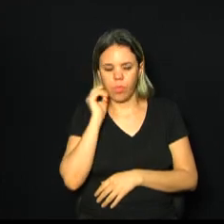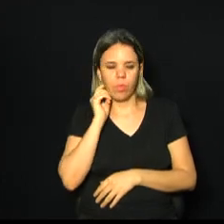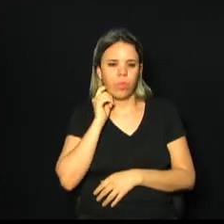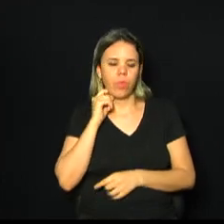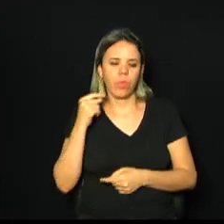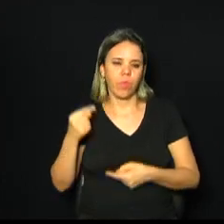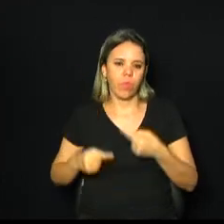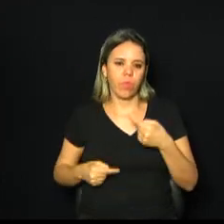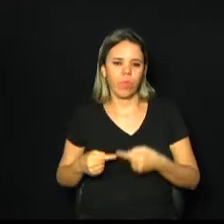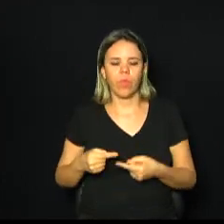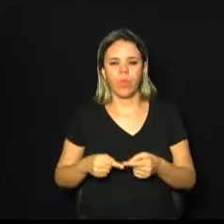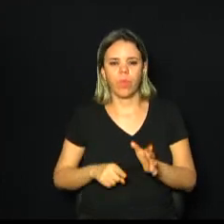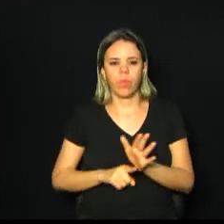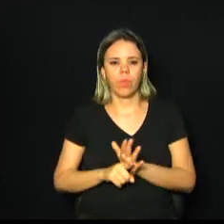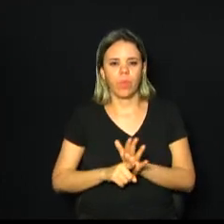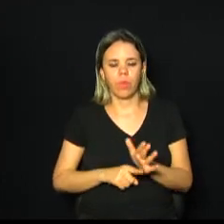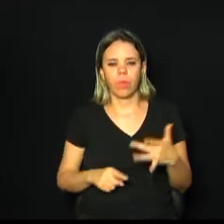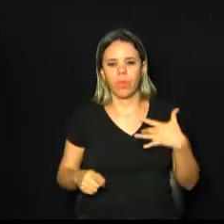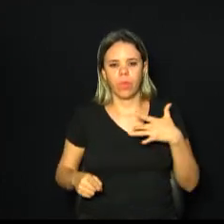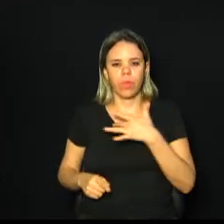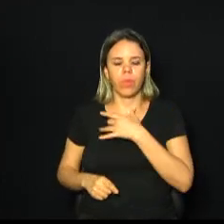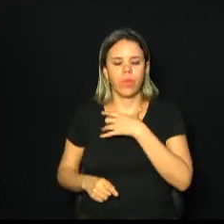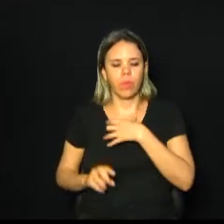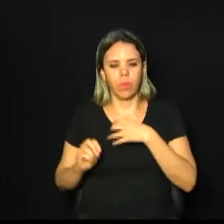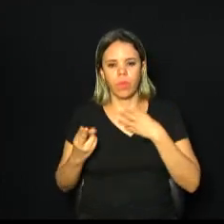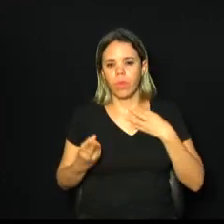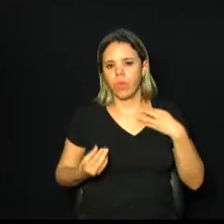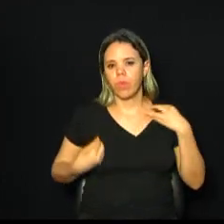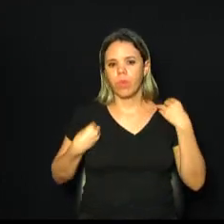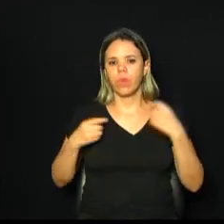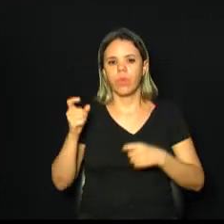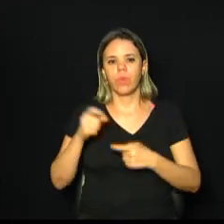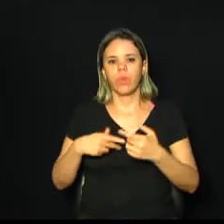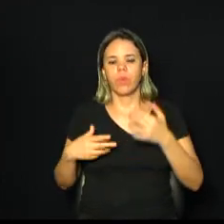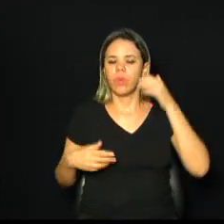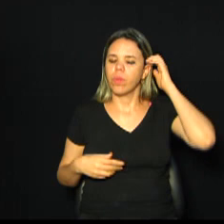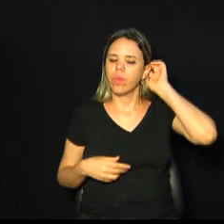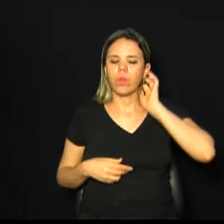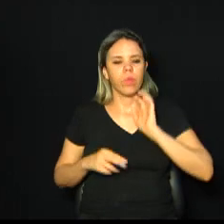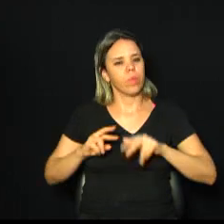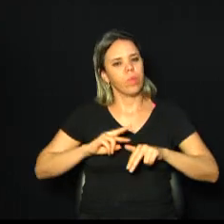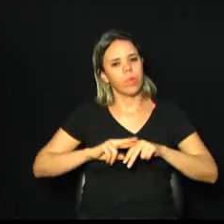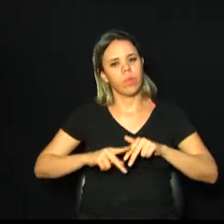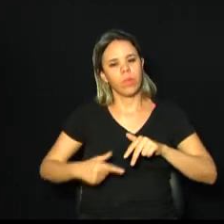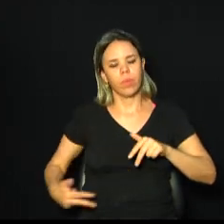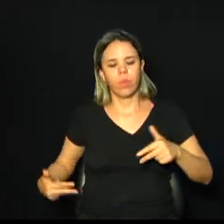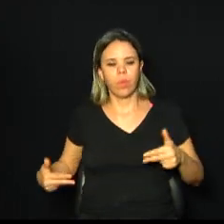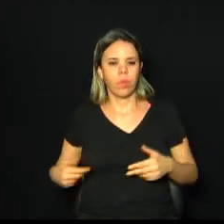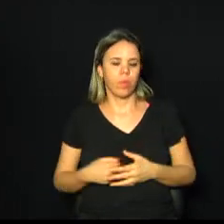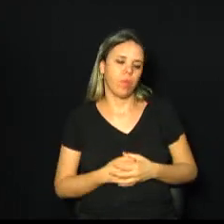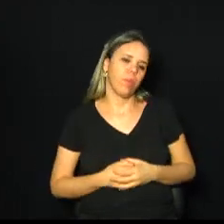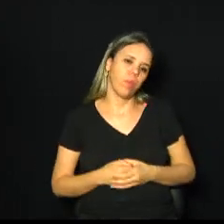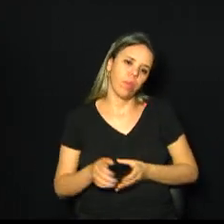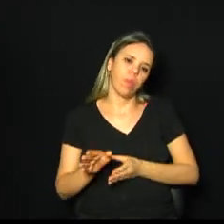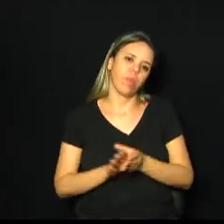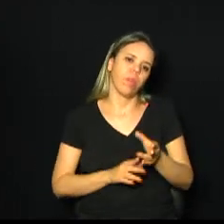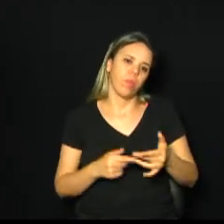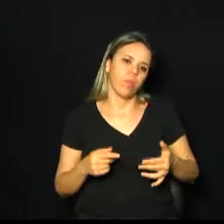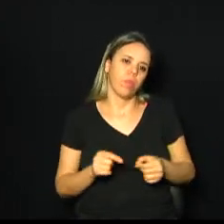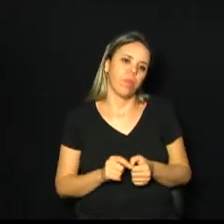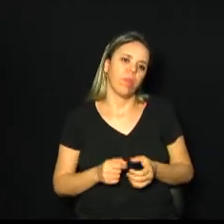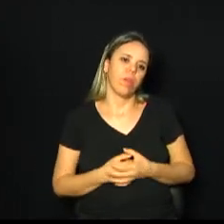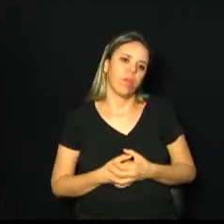política, dados referentes à saúde ou à vida sexual, dados genéticos ou biométricos, orientação sexual e